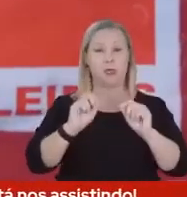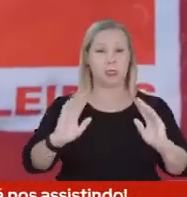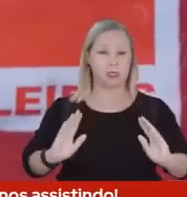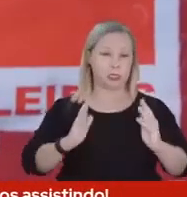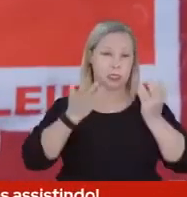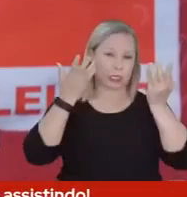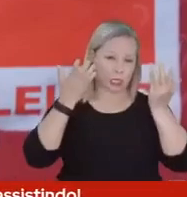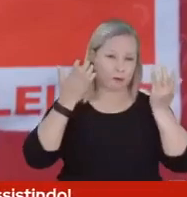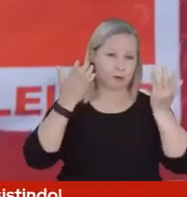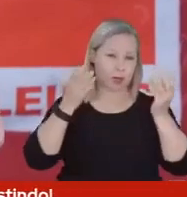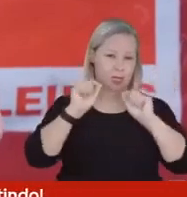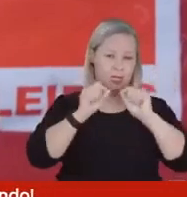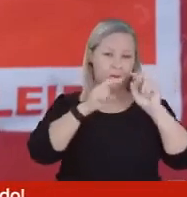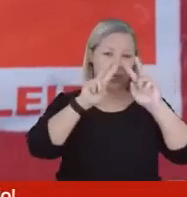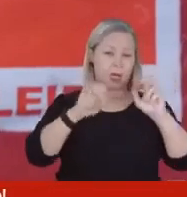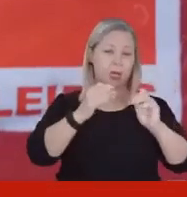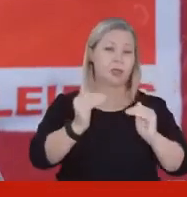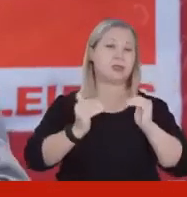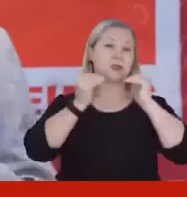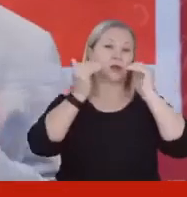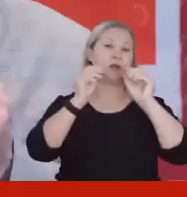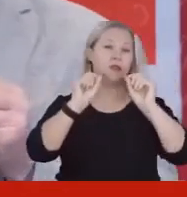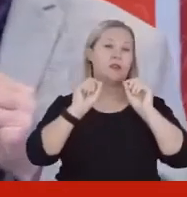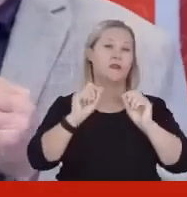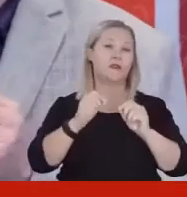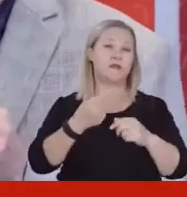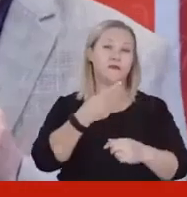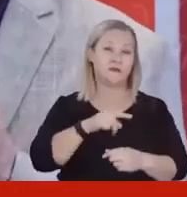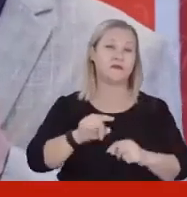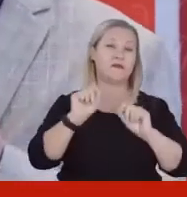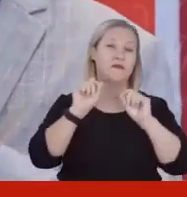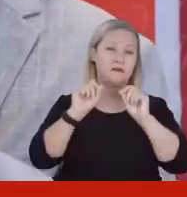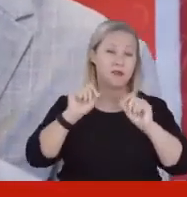soberania vai ser um dos motes da campanha. O povo tem